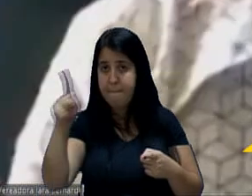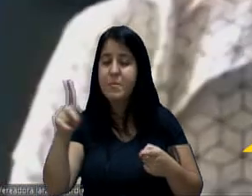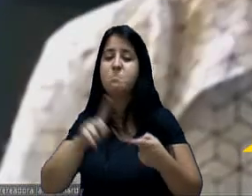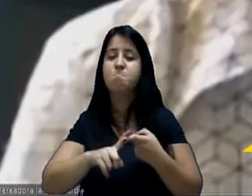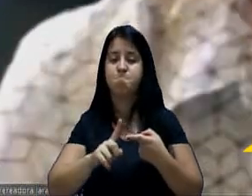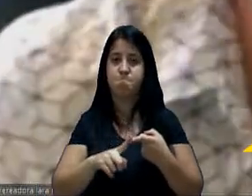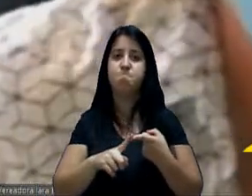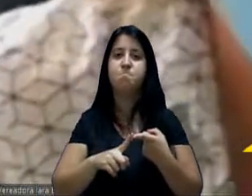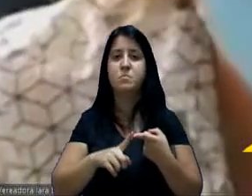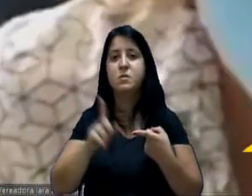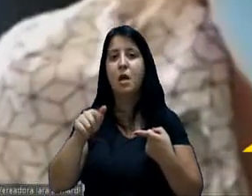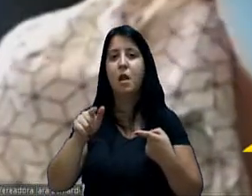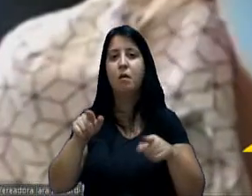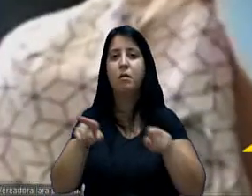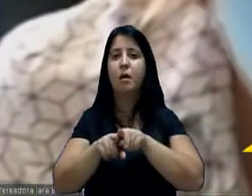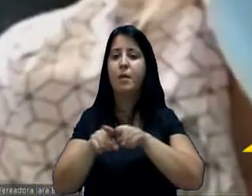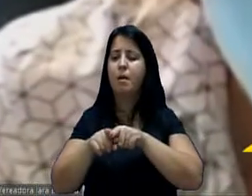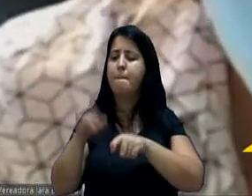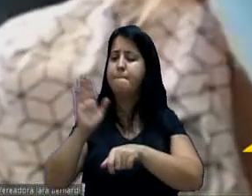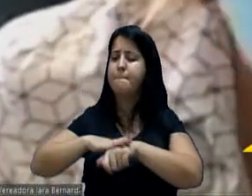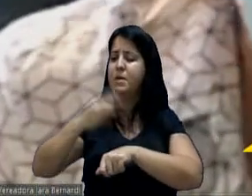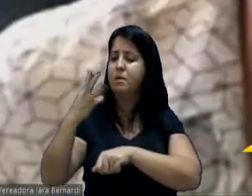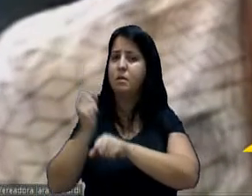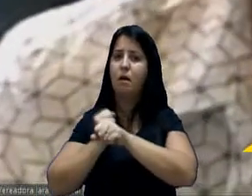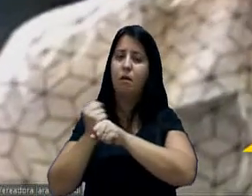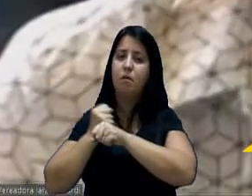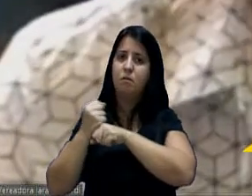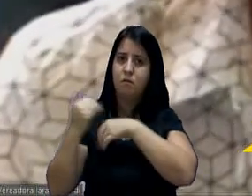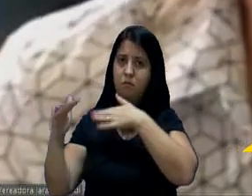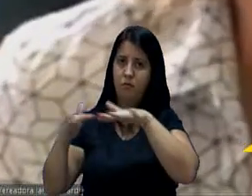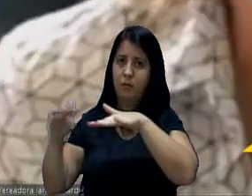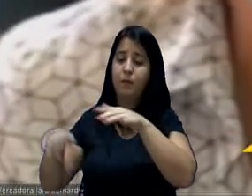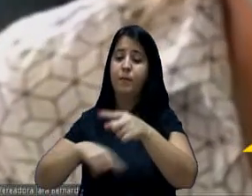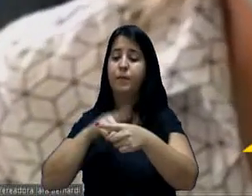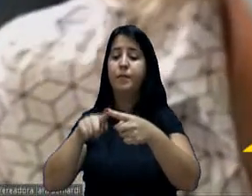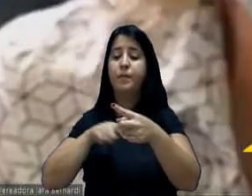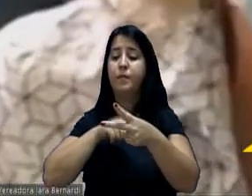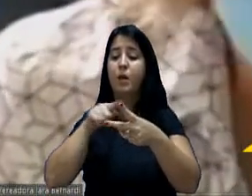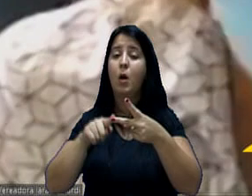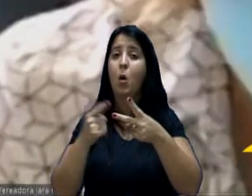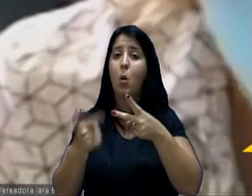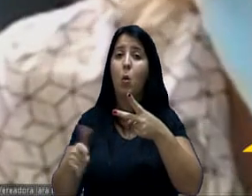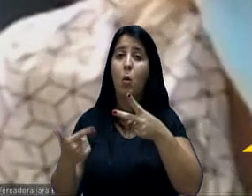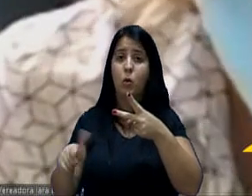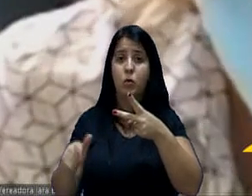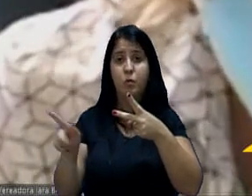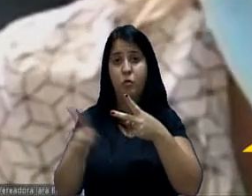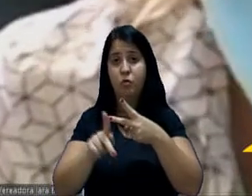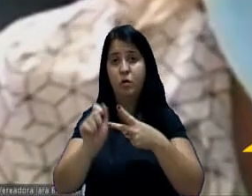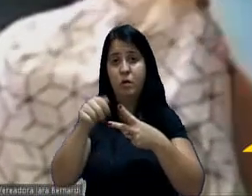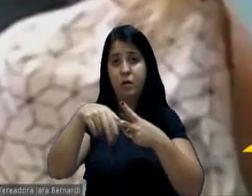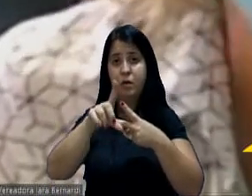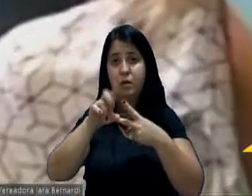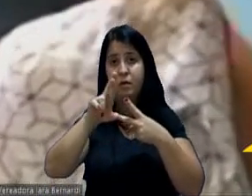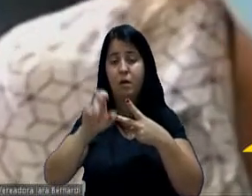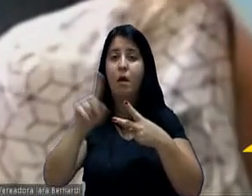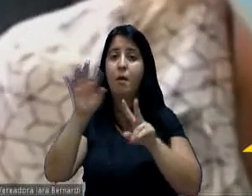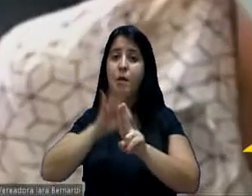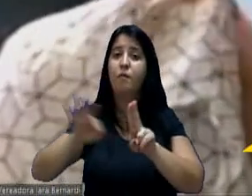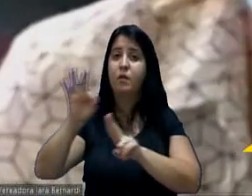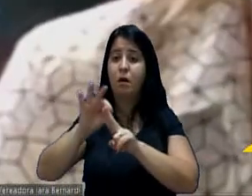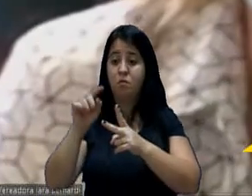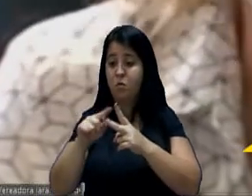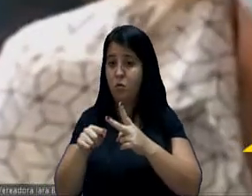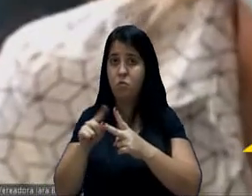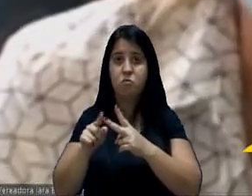militante da saúde há mais de 30 anos, e com a suplência do professor André Cordeiro da UFSCar. Nenhum dos dois,